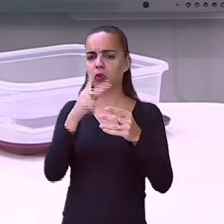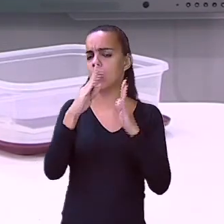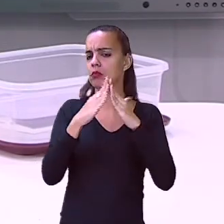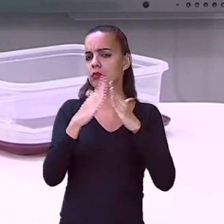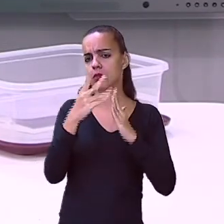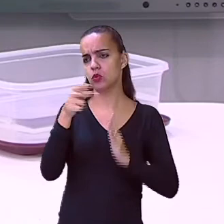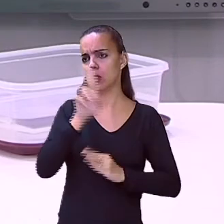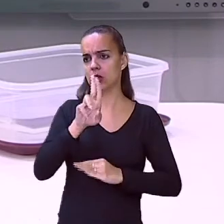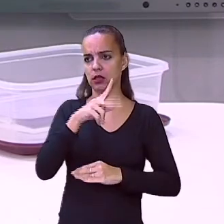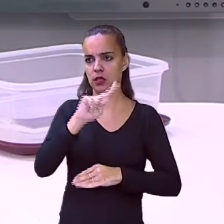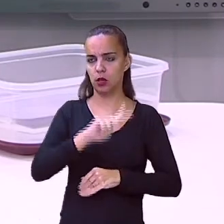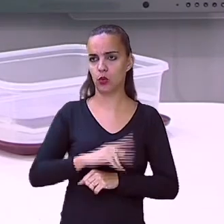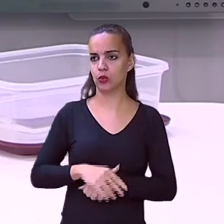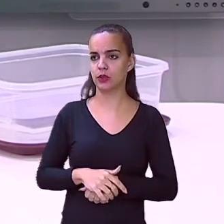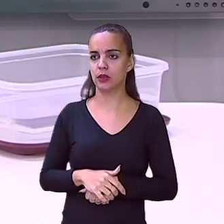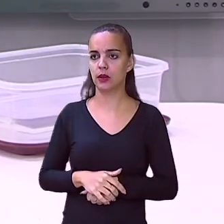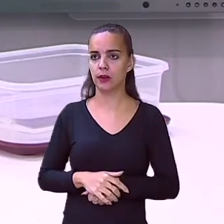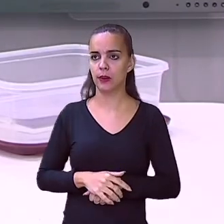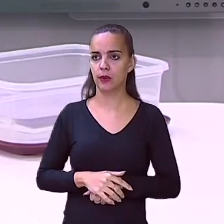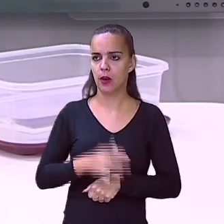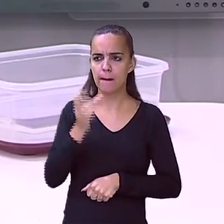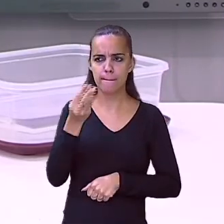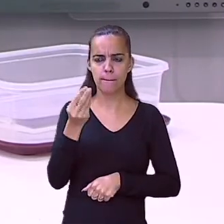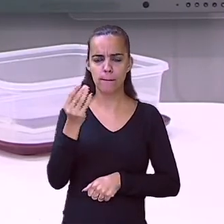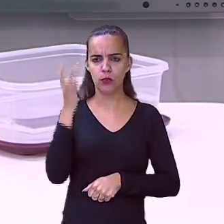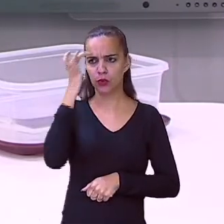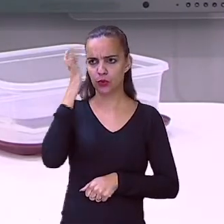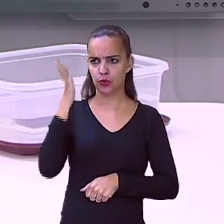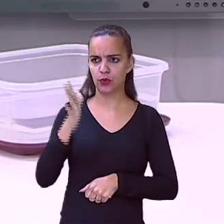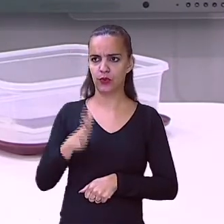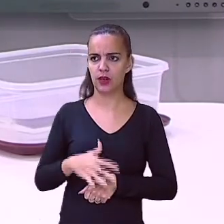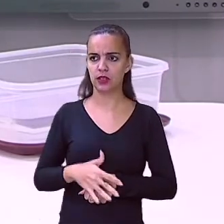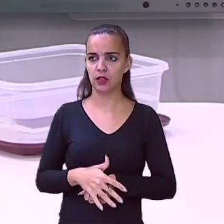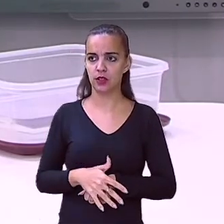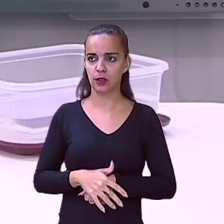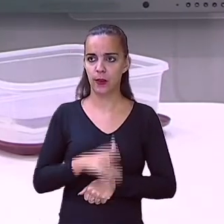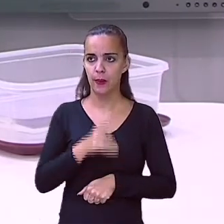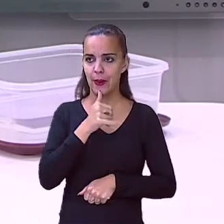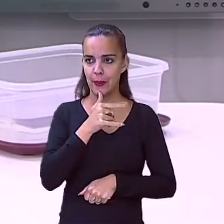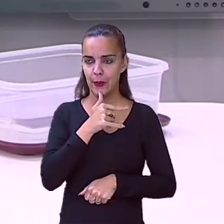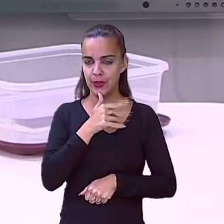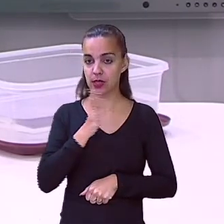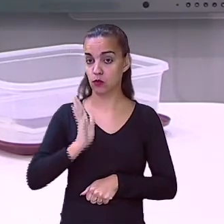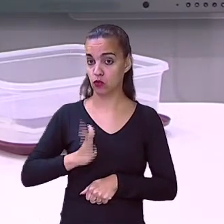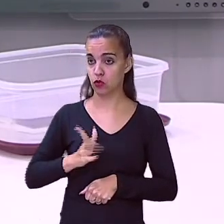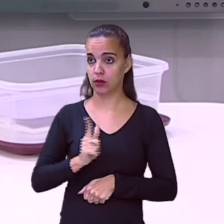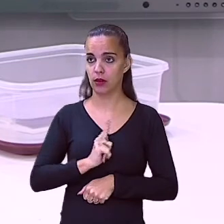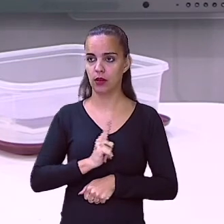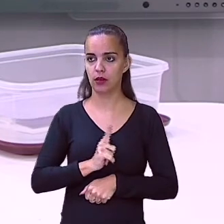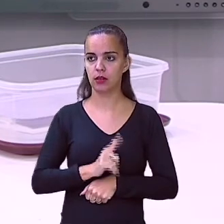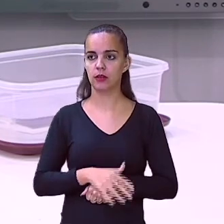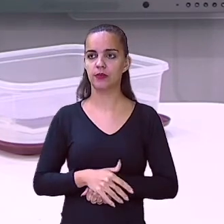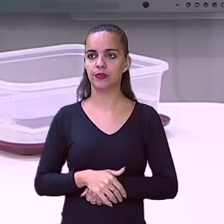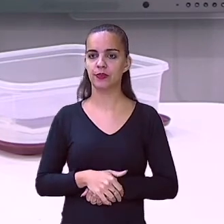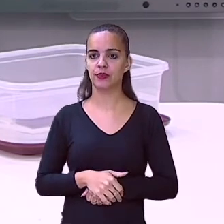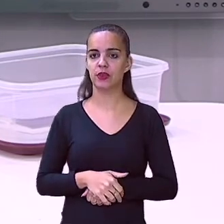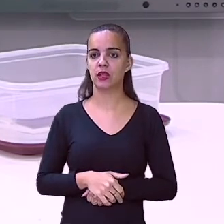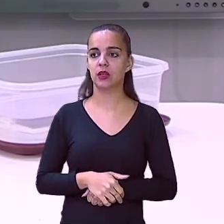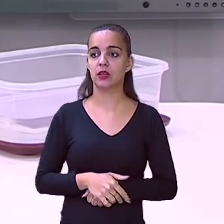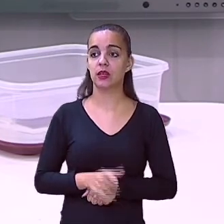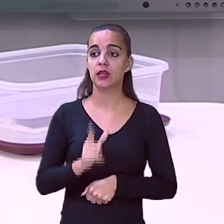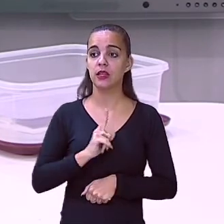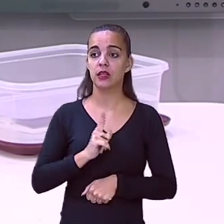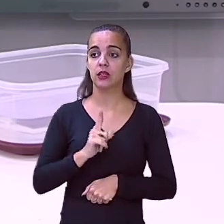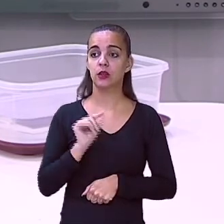é que eu faço? Muito suave. Eu já tenho aqui a água, esse aqui também é muito